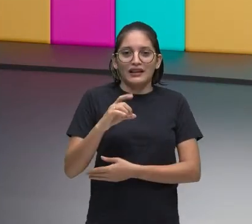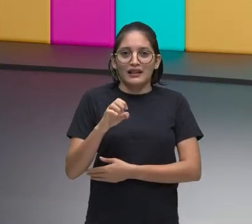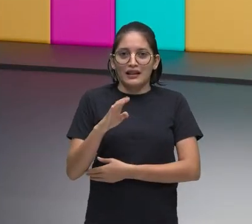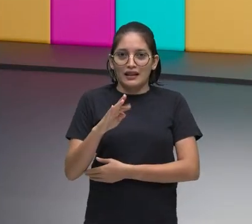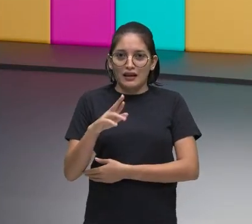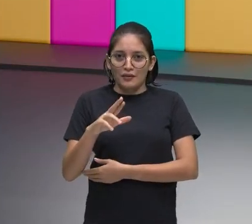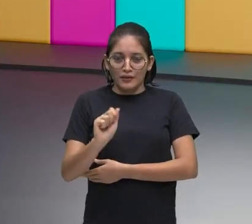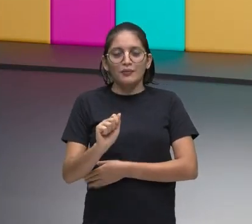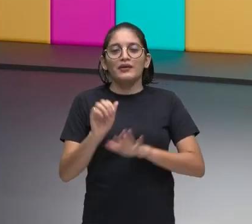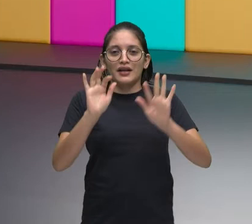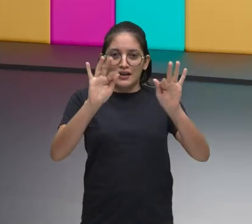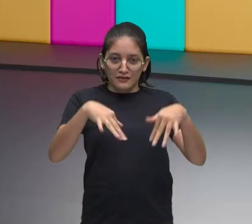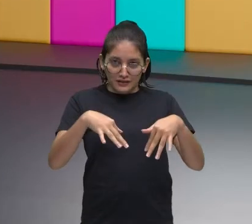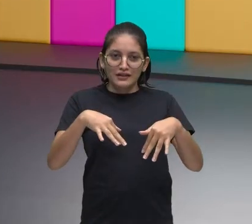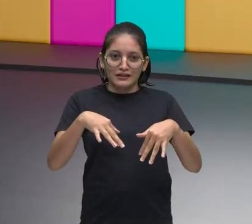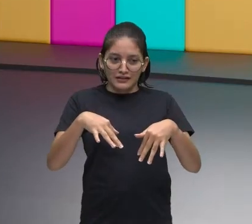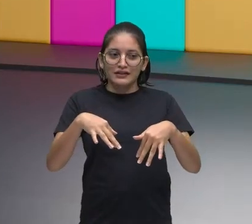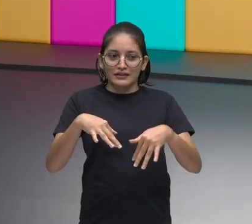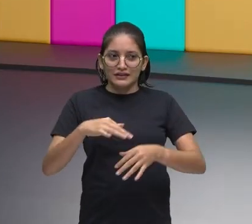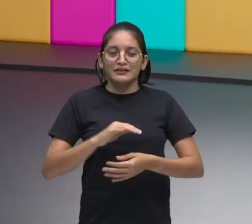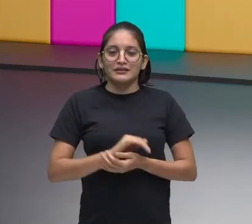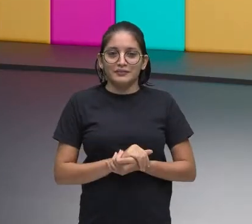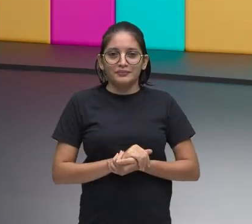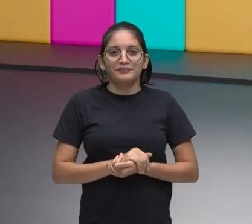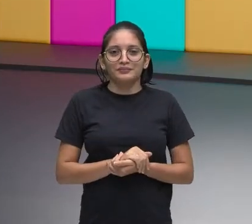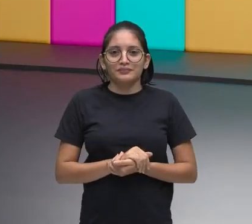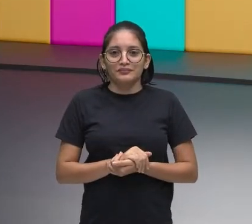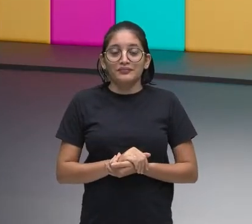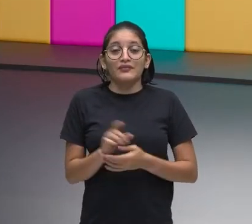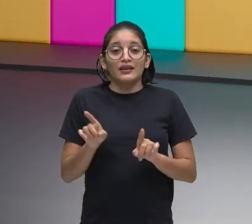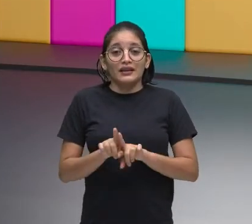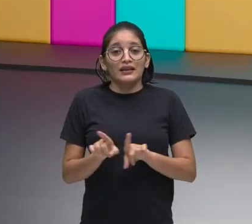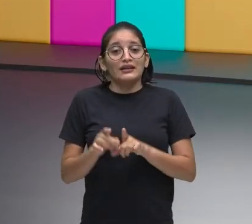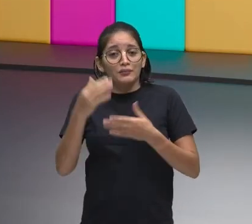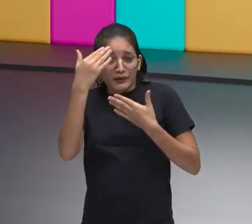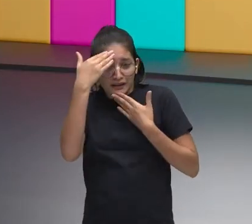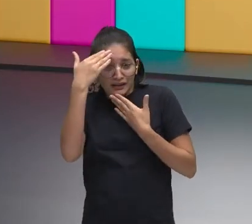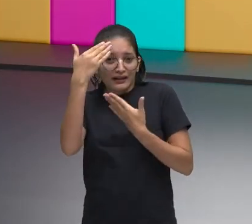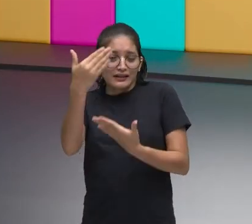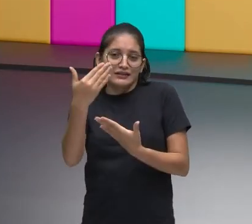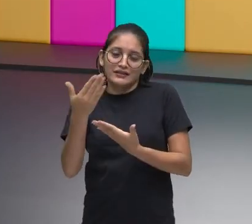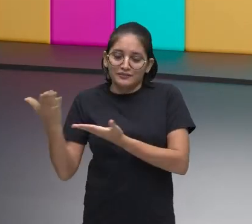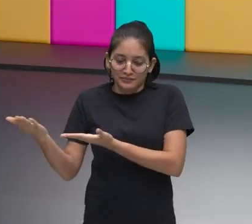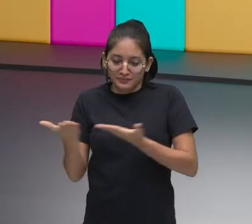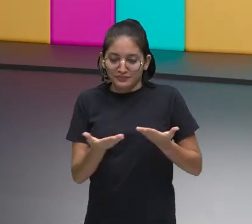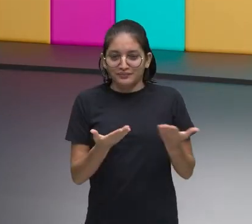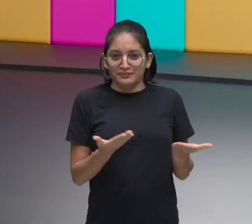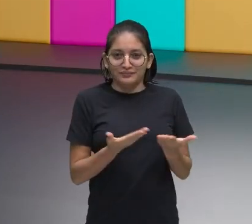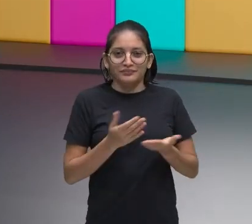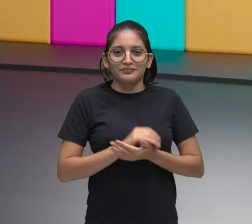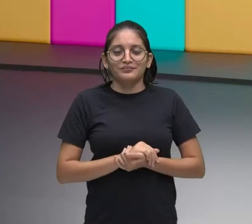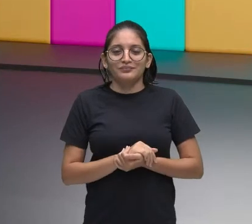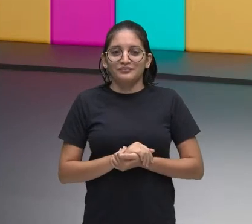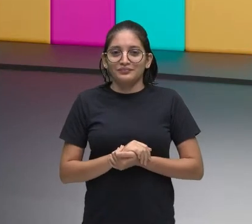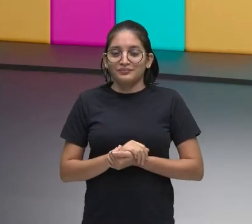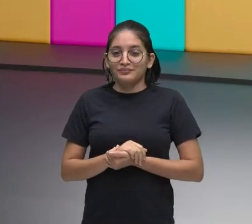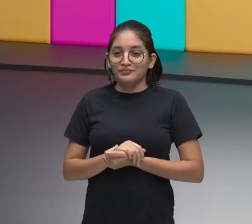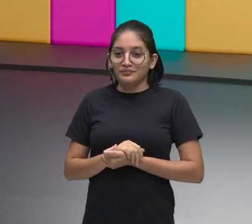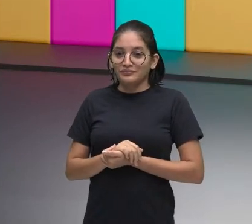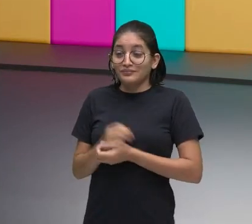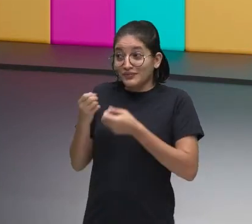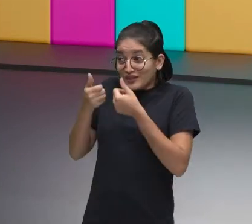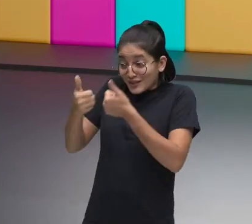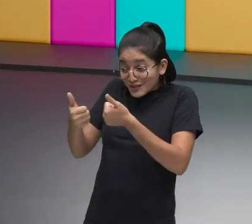suas despedidas, né, para falar um pouco, né, os seus agradecimentos. É com você, Débora. Tudo bem, Nagiane? Olha,